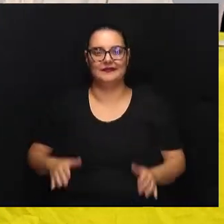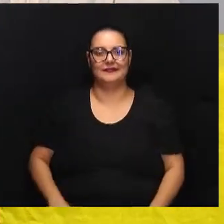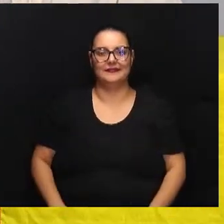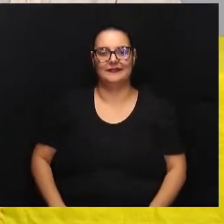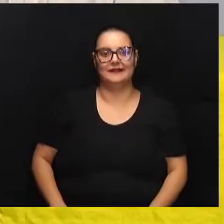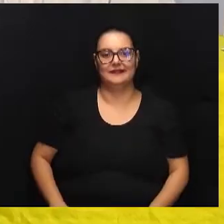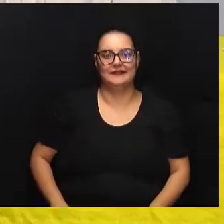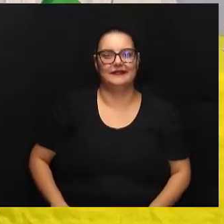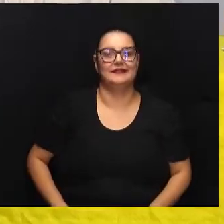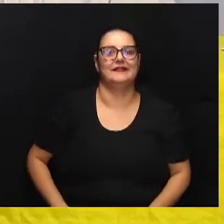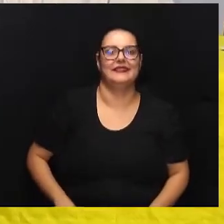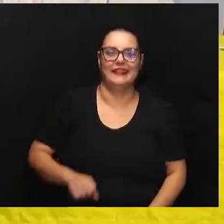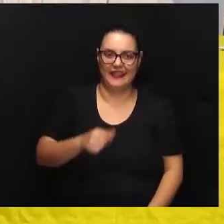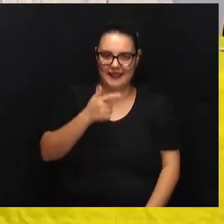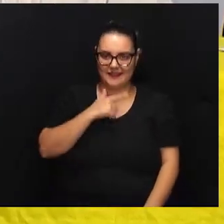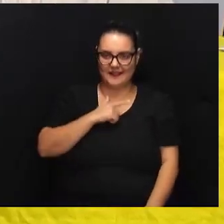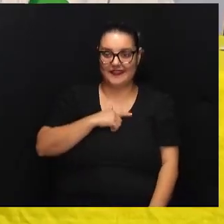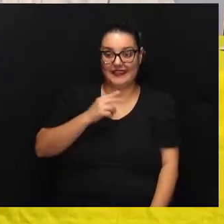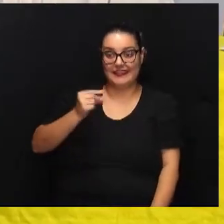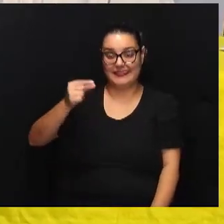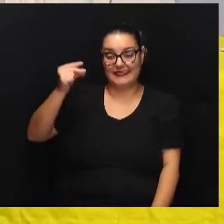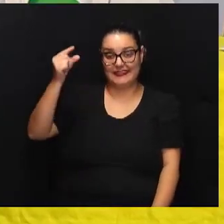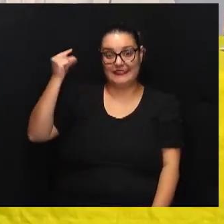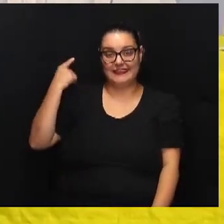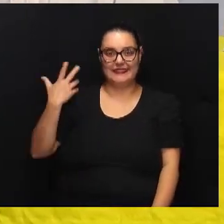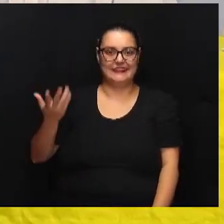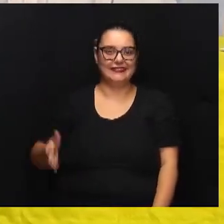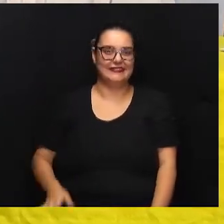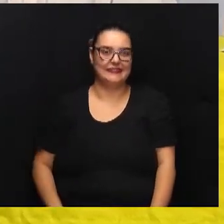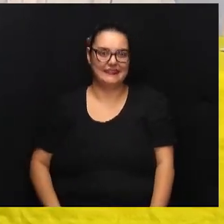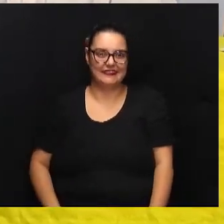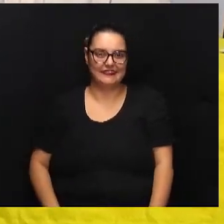a foto, né? Eu desnifei há muitos anos.